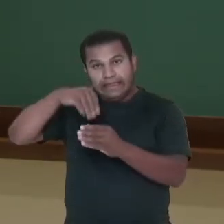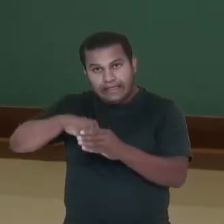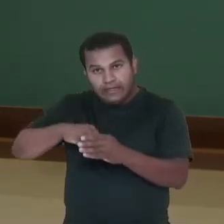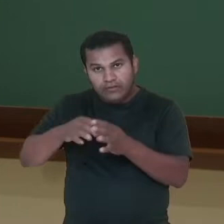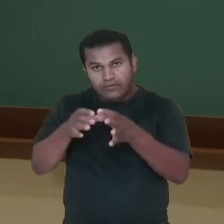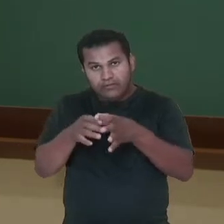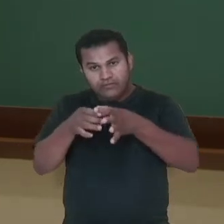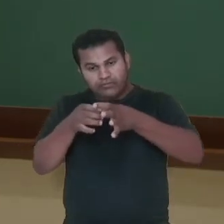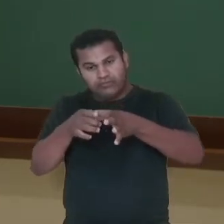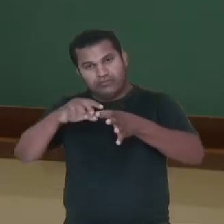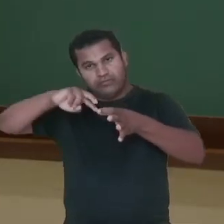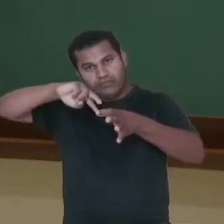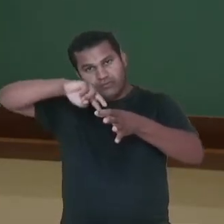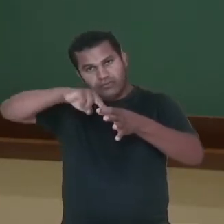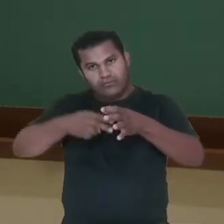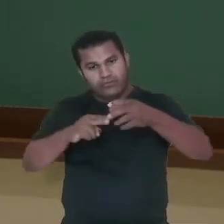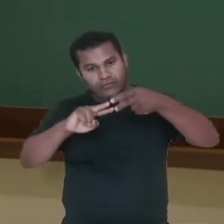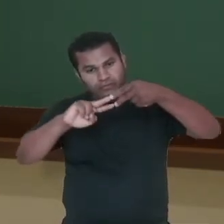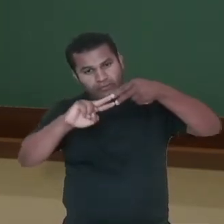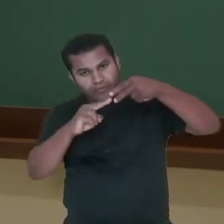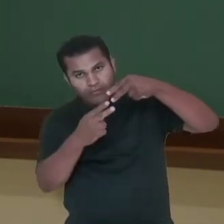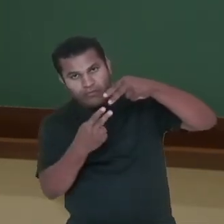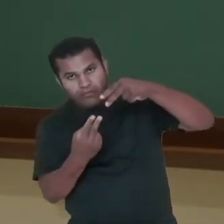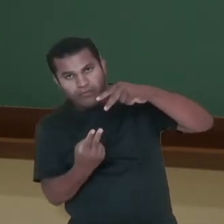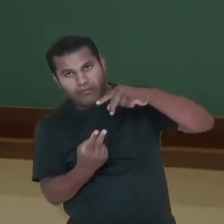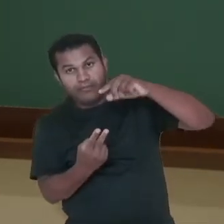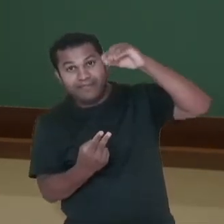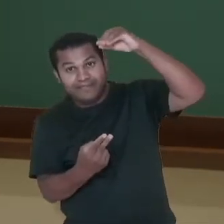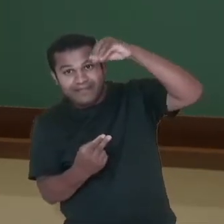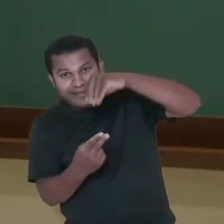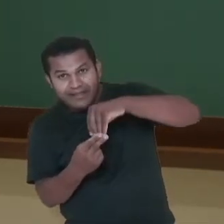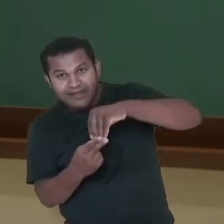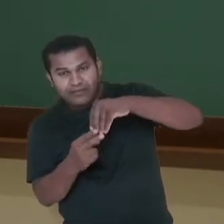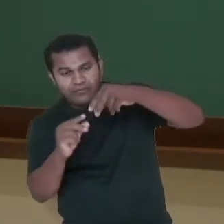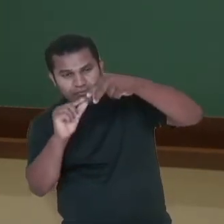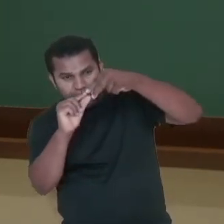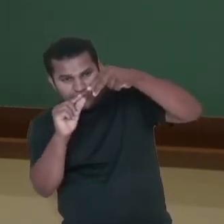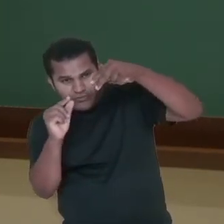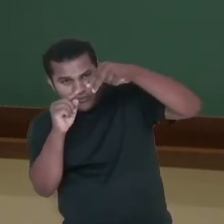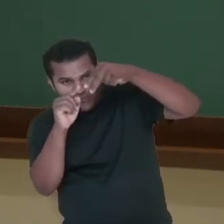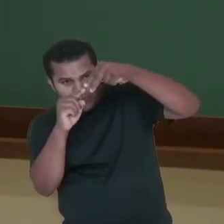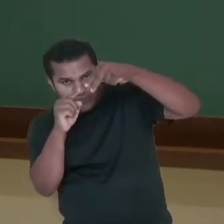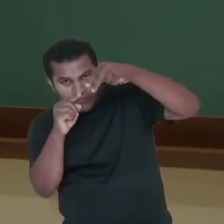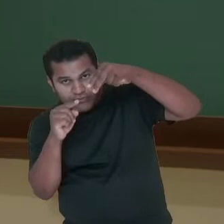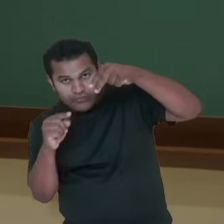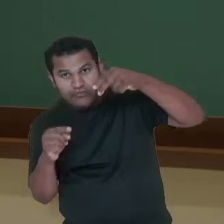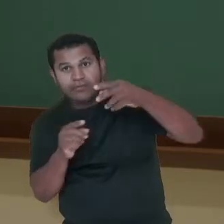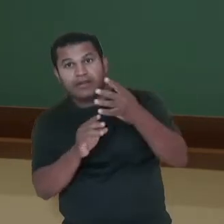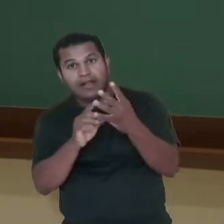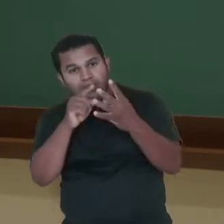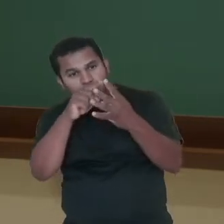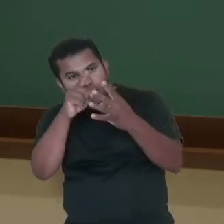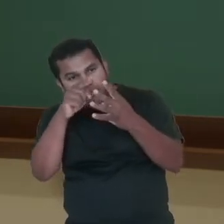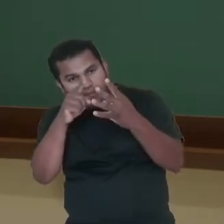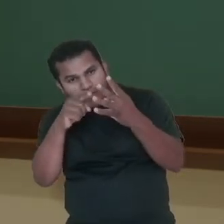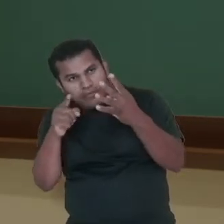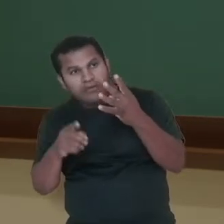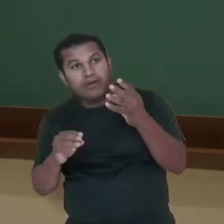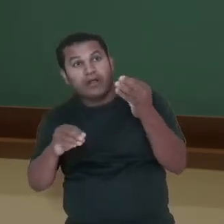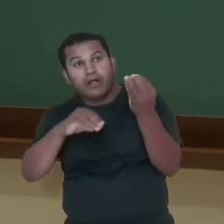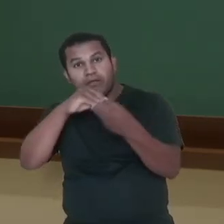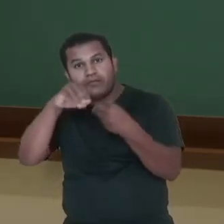lá no citoplasma, através dos ribossomos, né, numa proteína. Então, basicamente, a nível